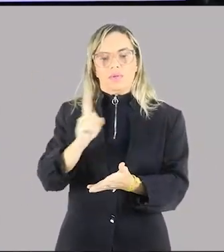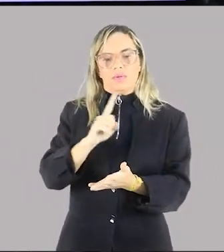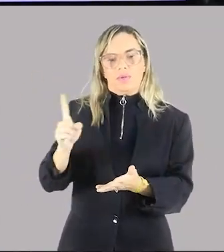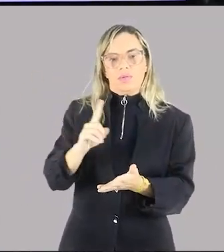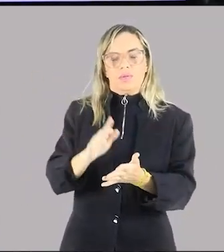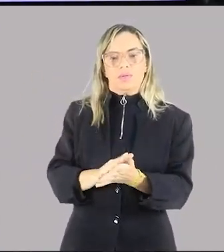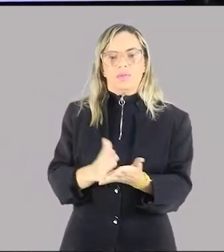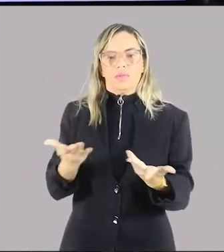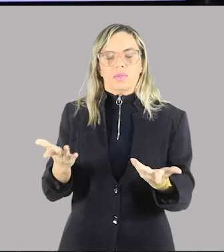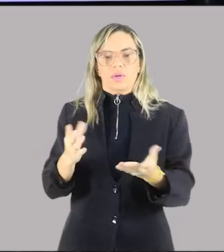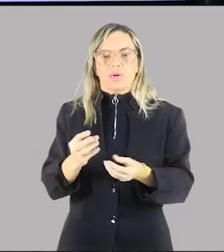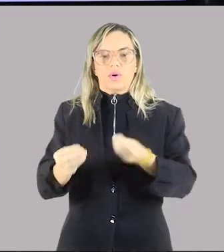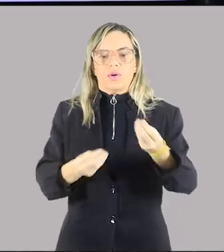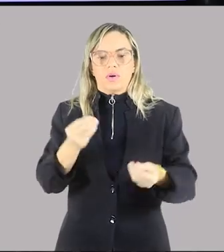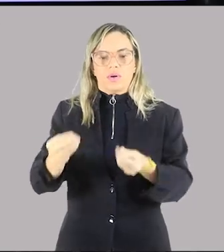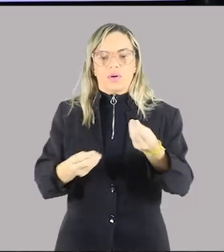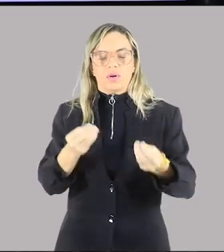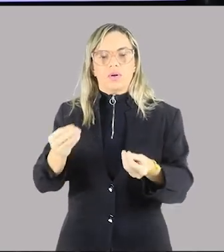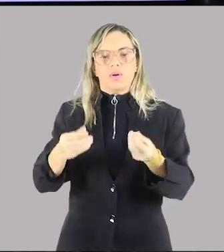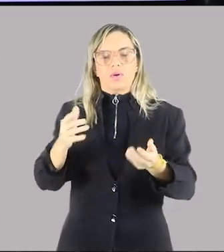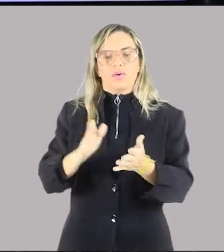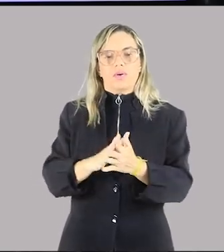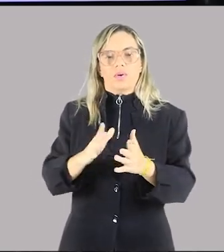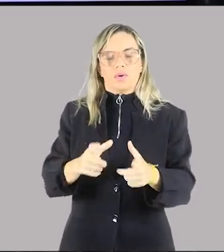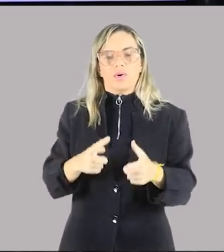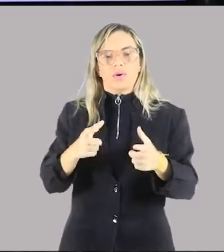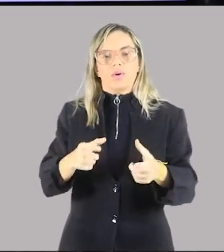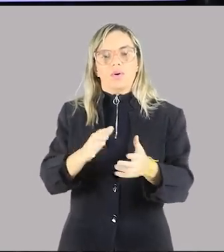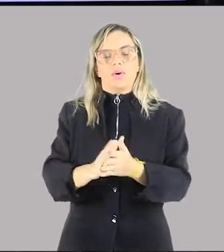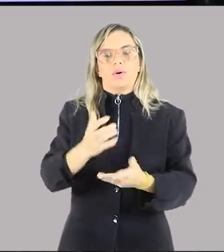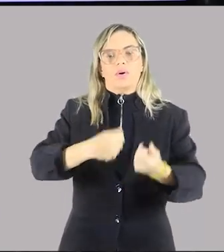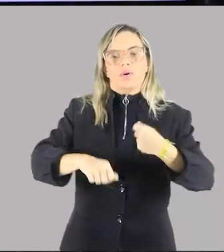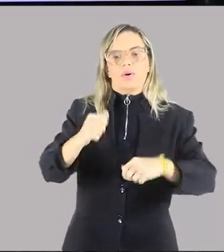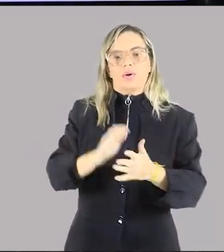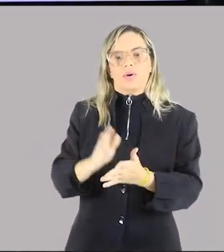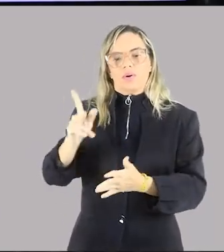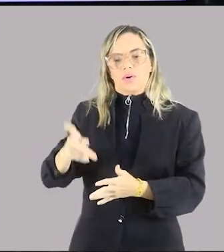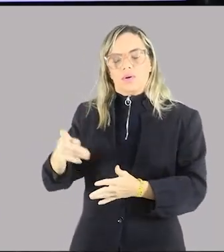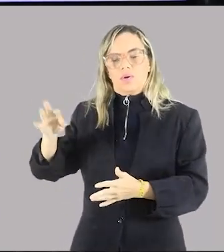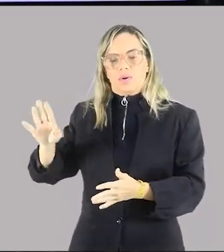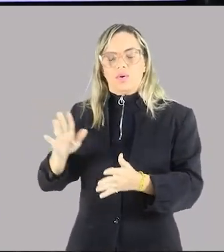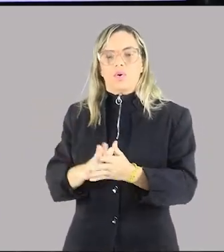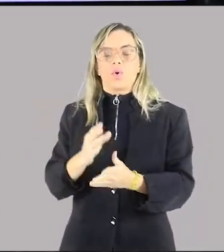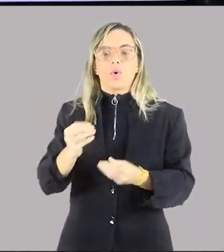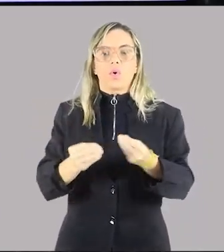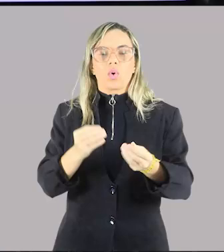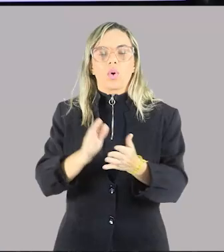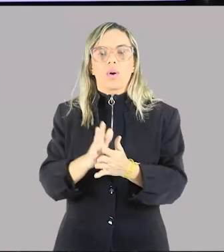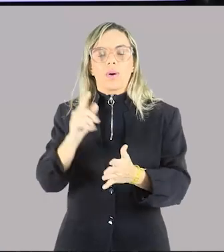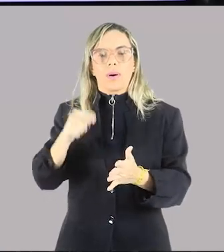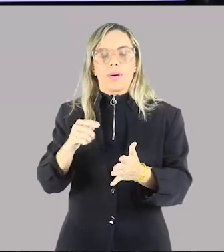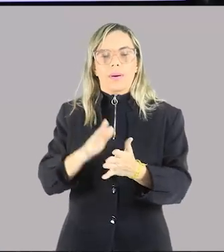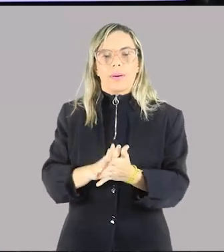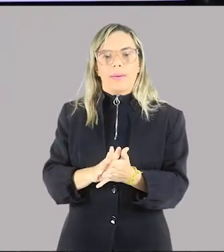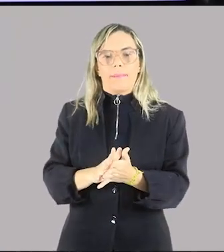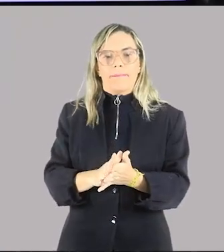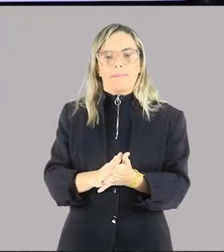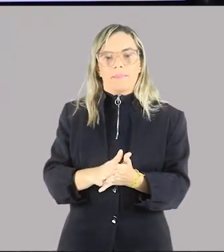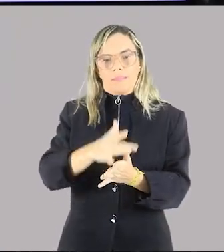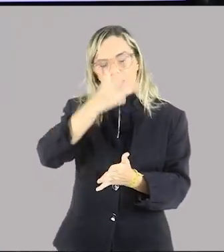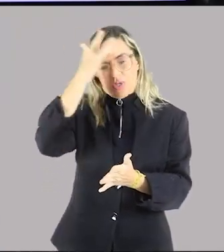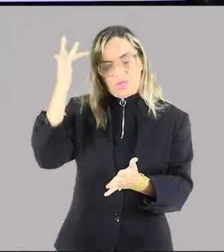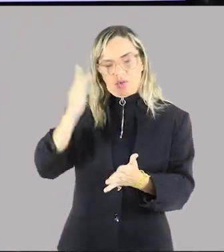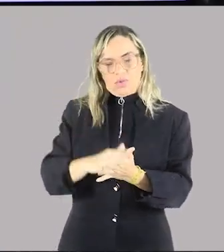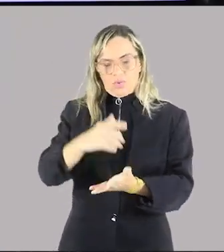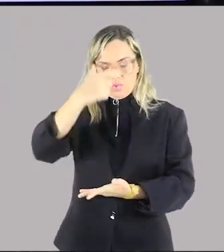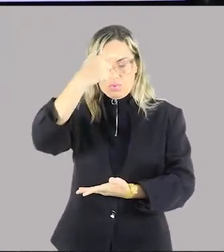não está atuando como se fosse a administração pública. Ele atua como administração pública, ele atua sendo administração